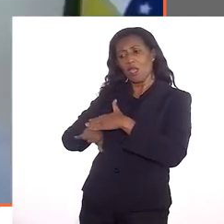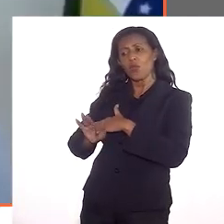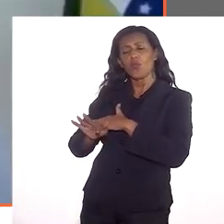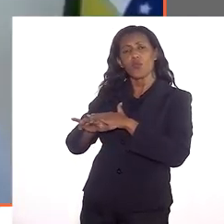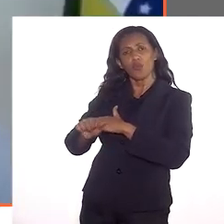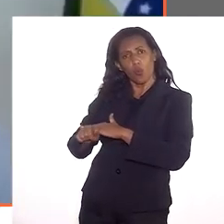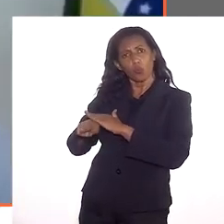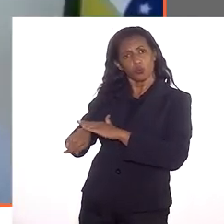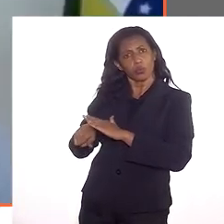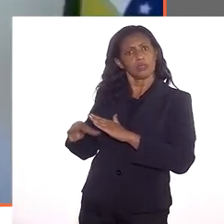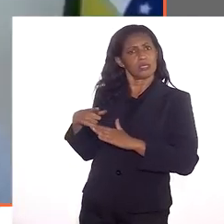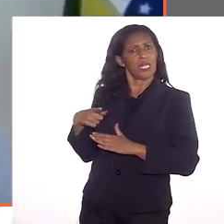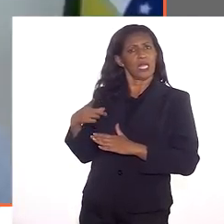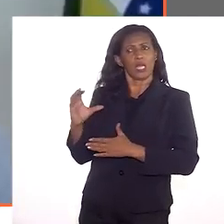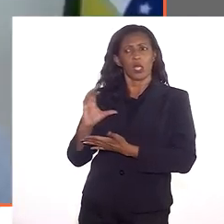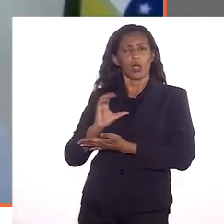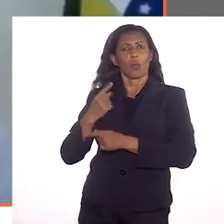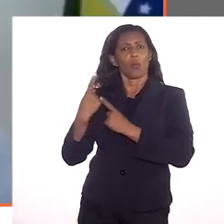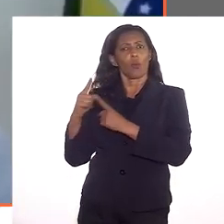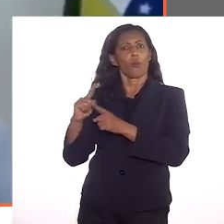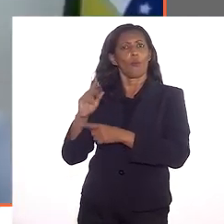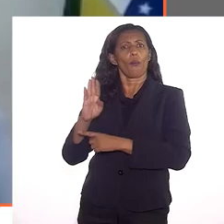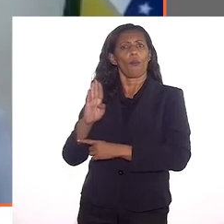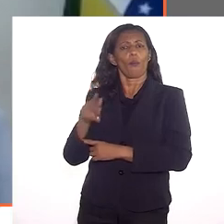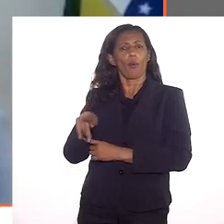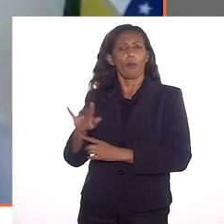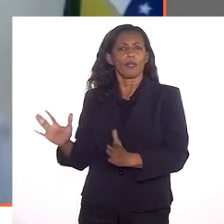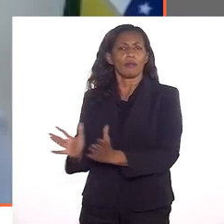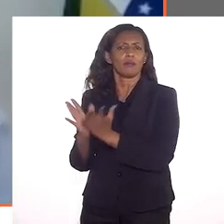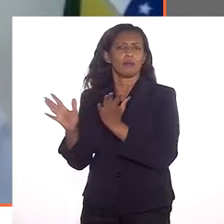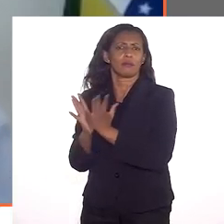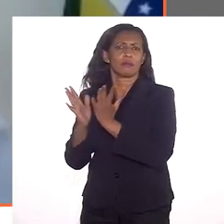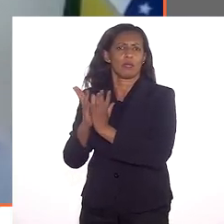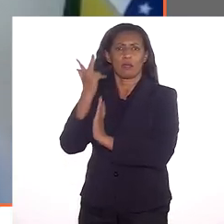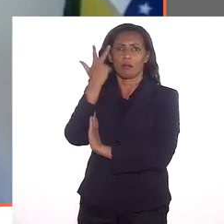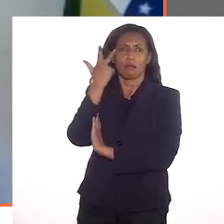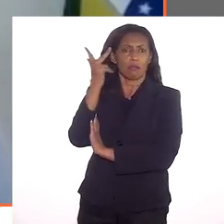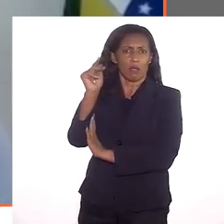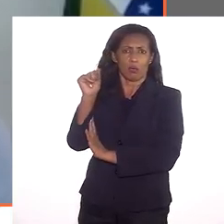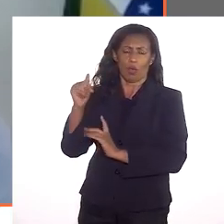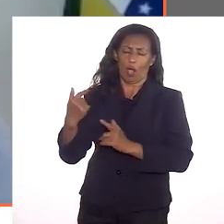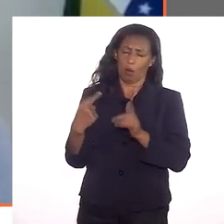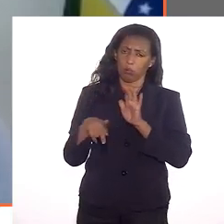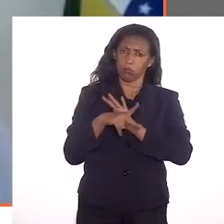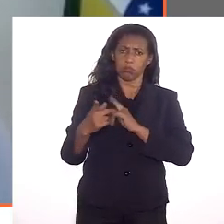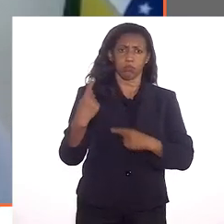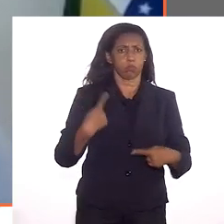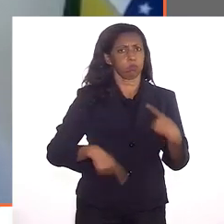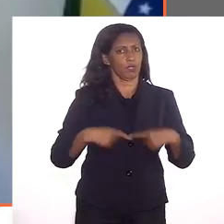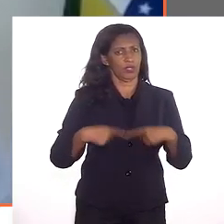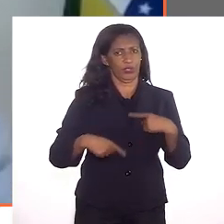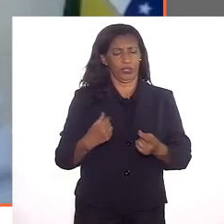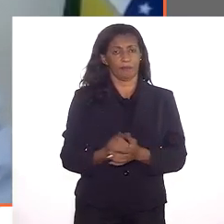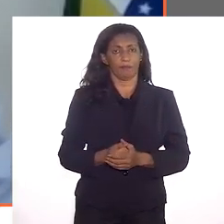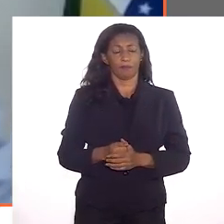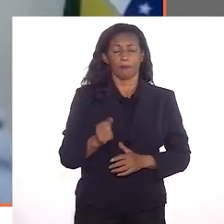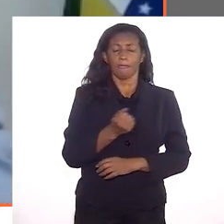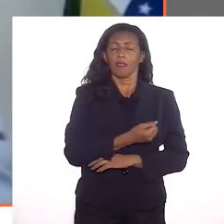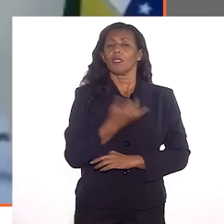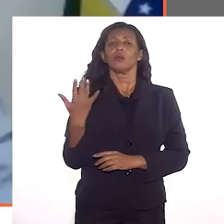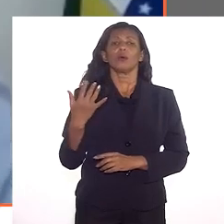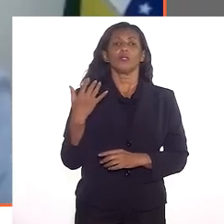estadual de combate à pobreza e às desigualdades sociais, que é, digamos assim, uma fonte de custeio natural desse tipo de política. Quando os